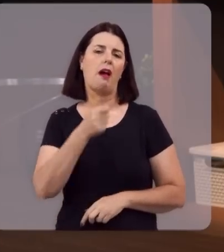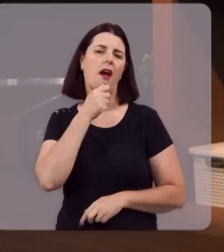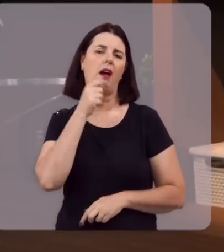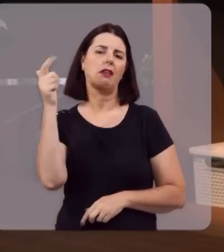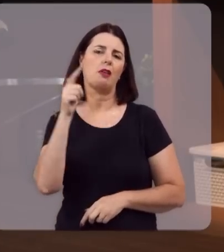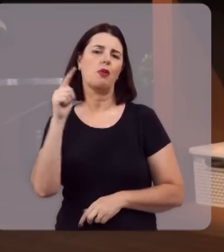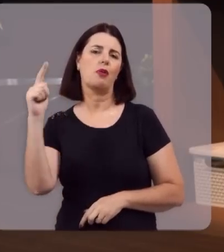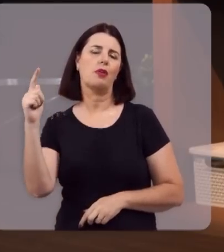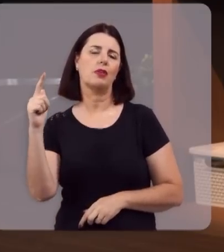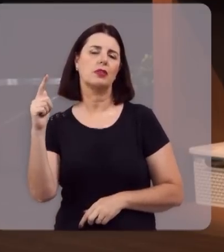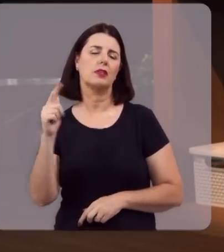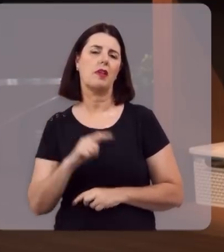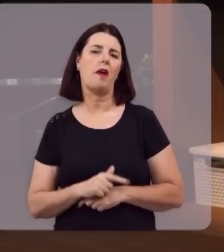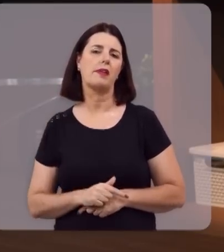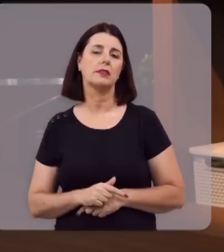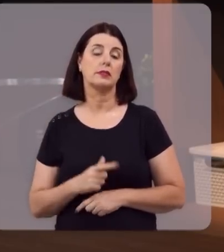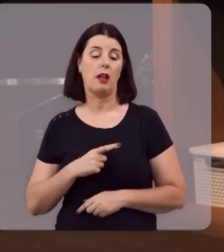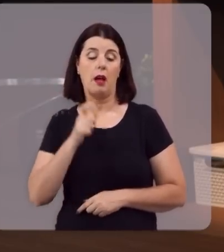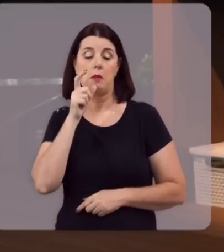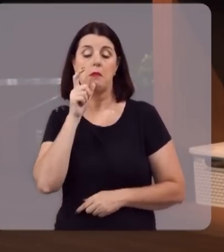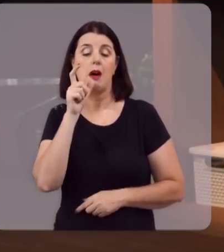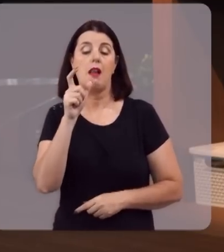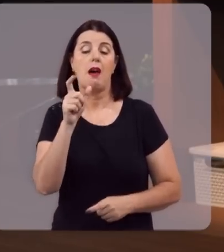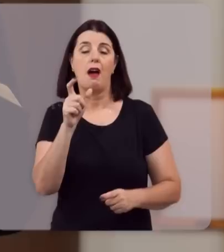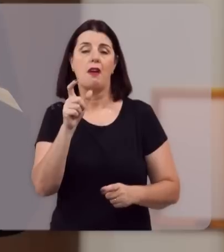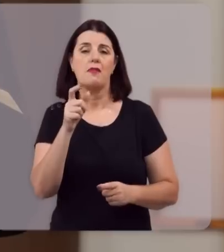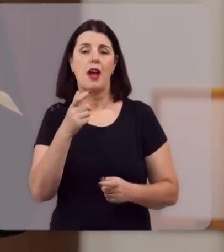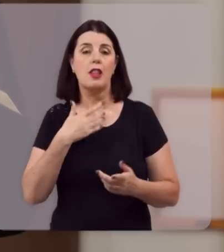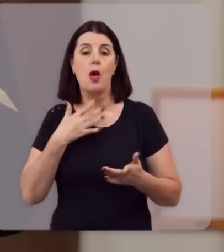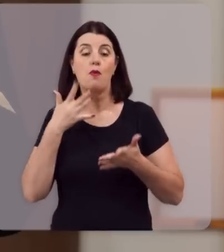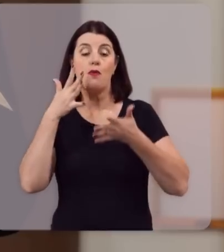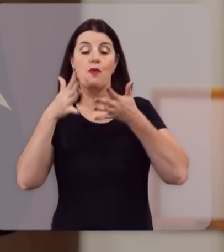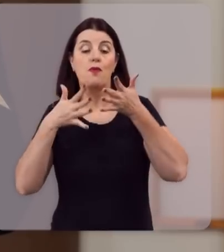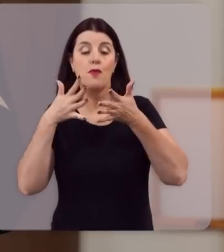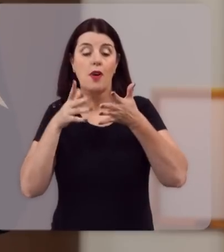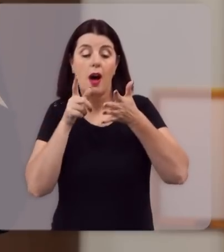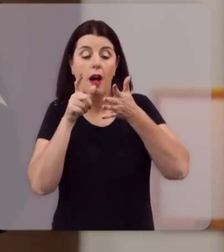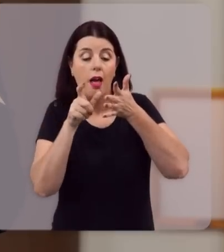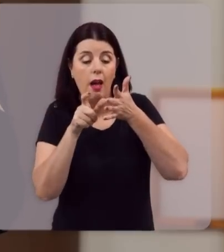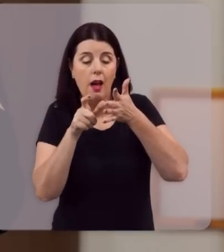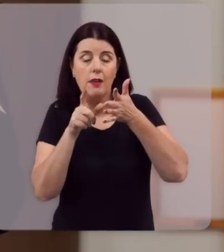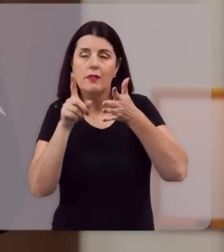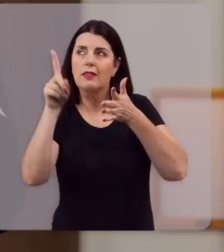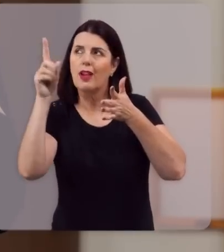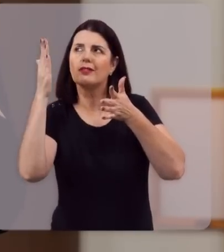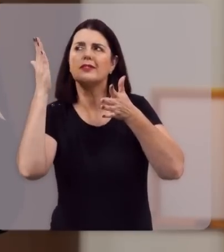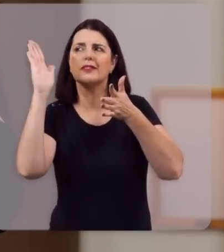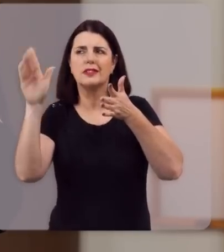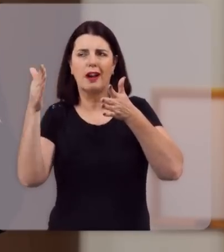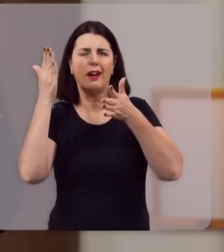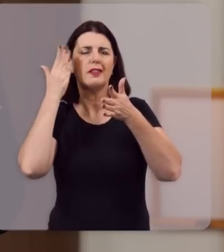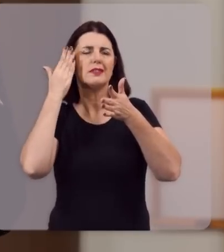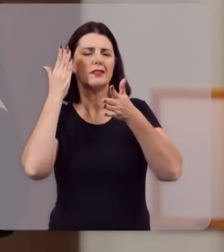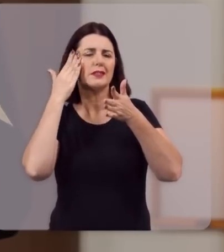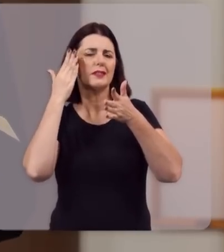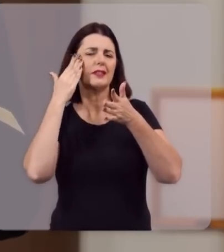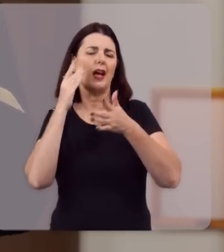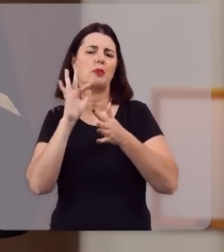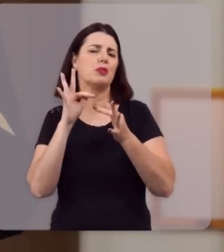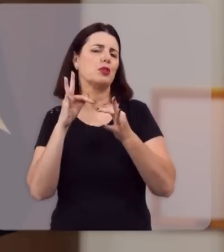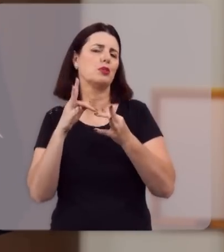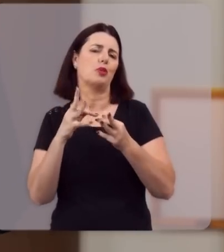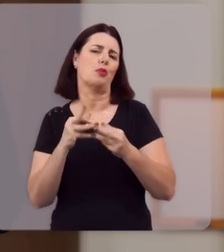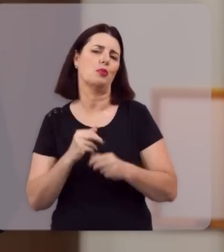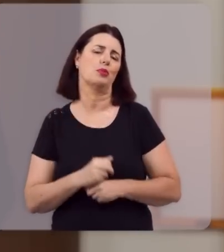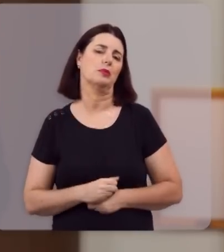ainda prossegue o texto diz ainda a palavra me não chegou a língua e tu senhor já conhece toda